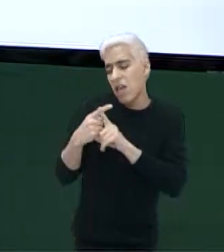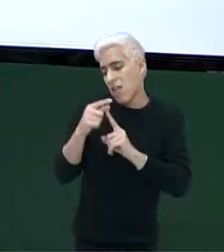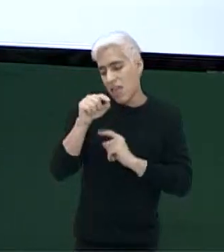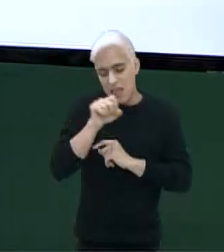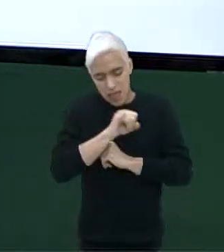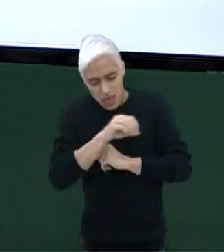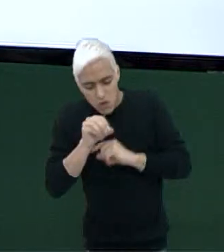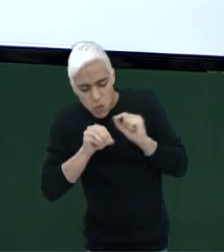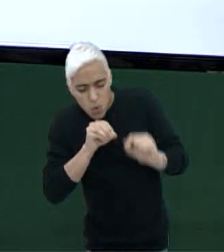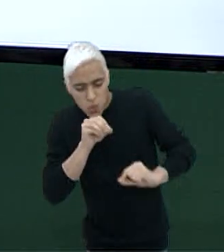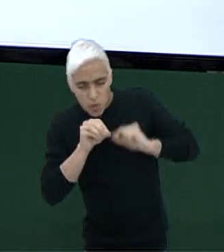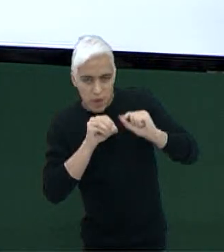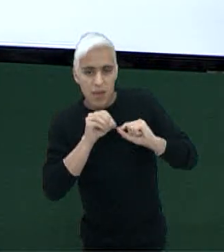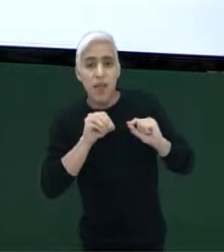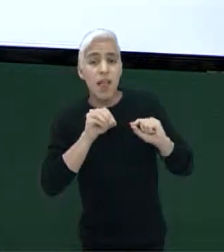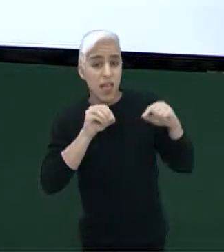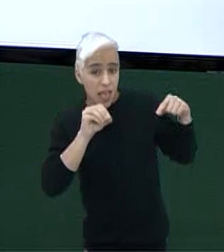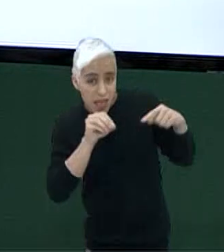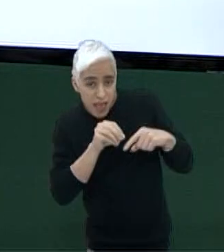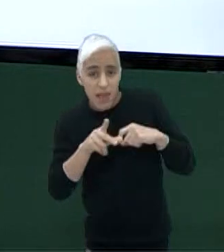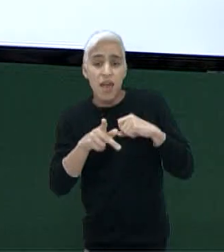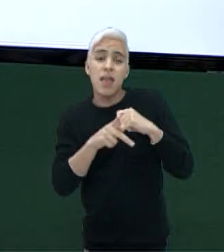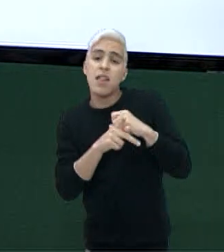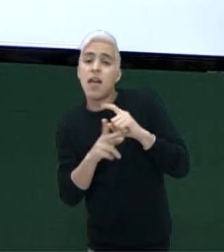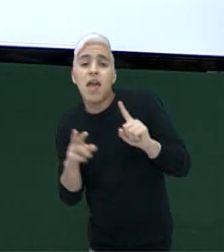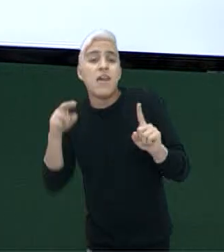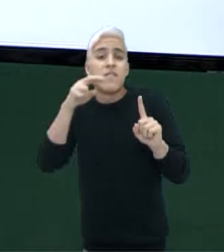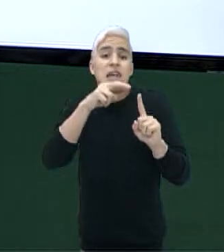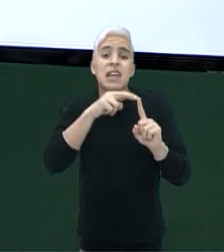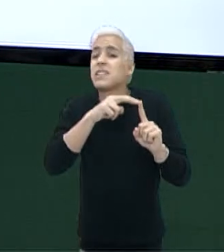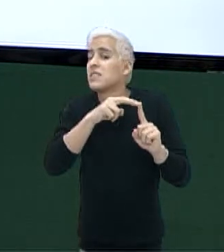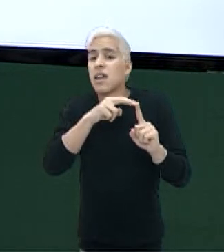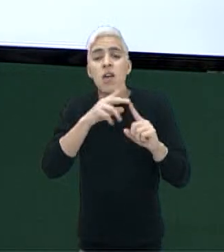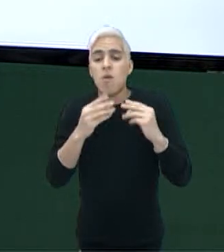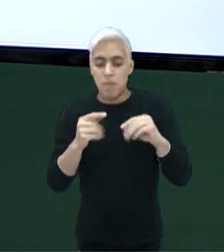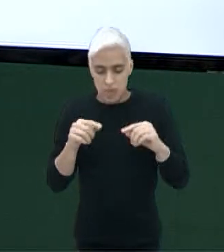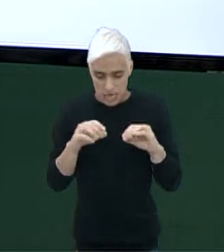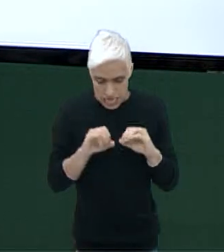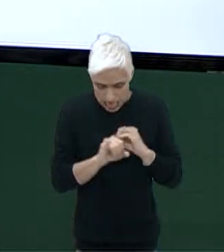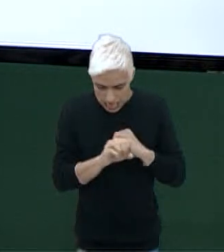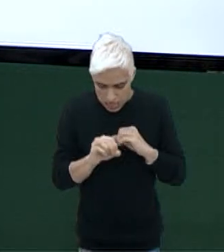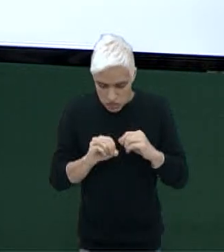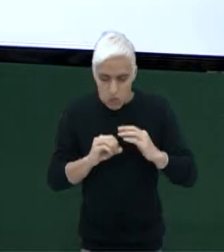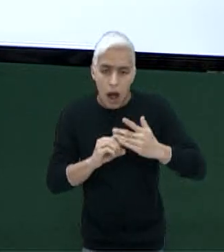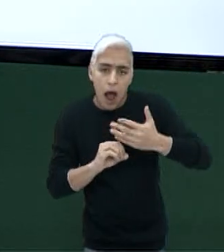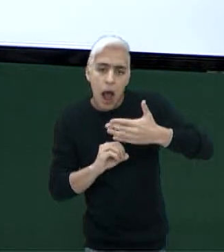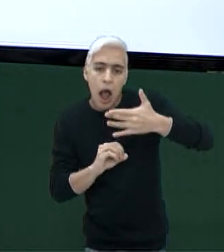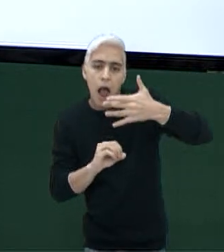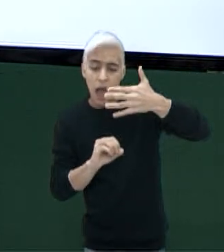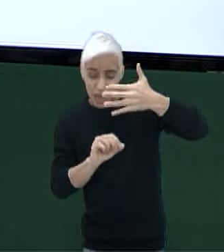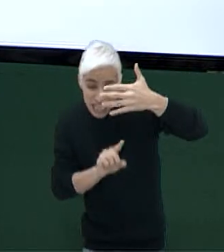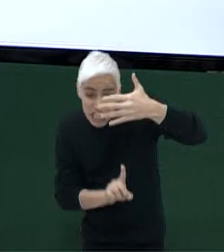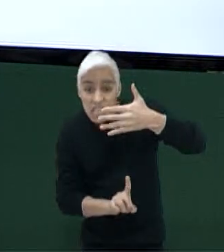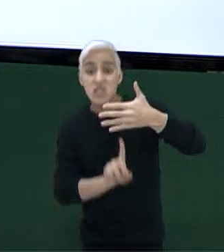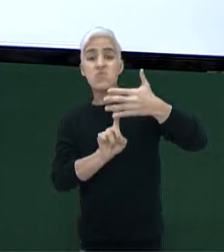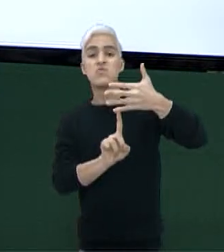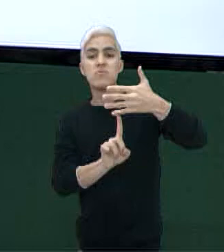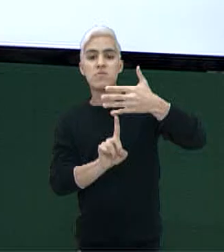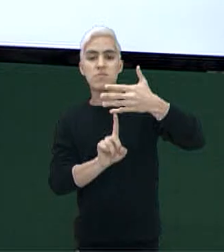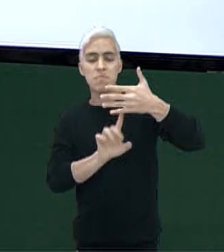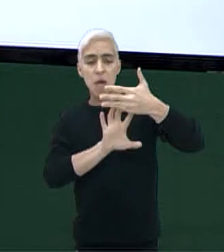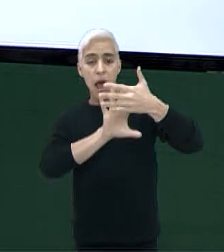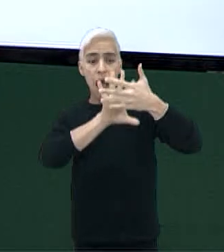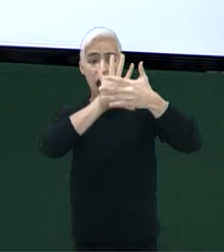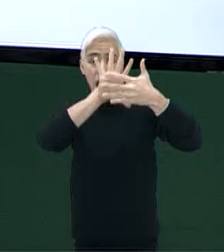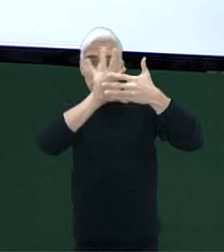se refere ao quê? Esse pronome se refere a tudo que foi dito antes, né? É o isso. Para